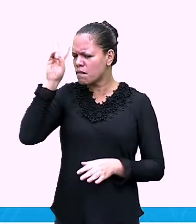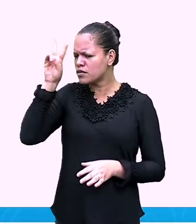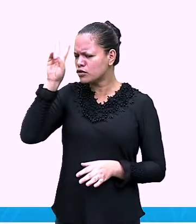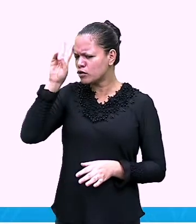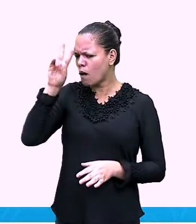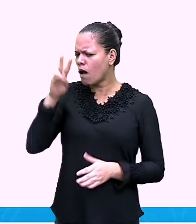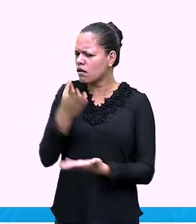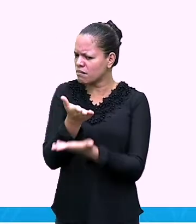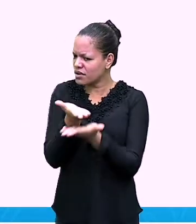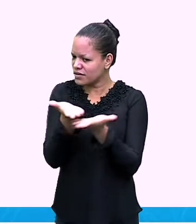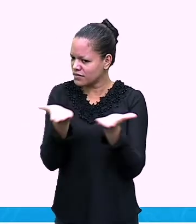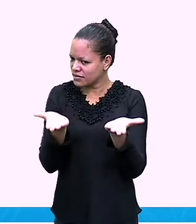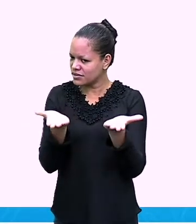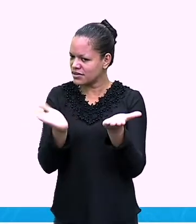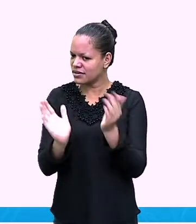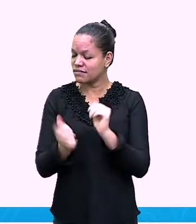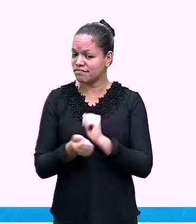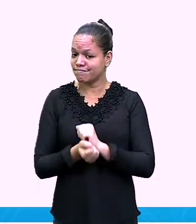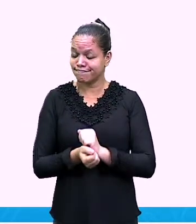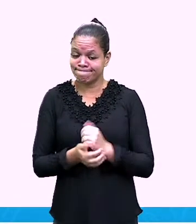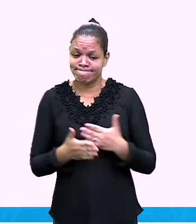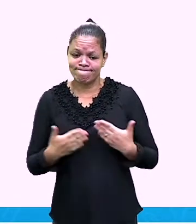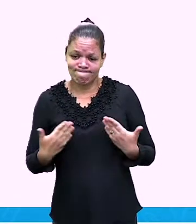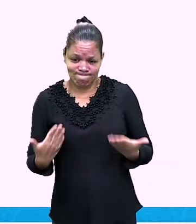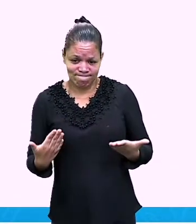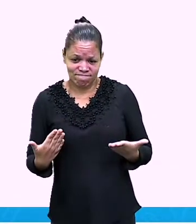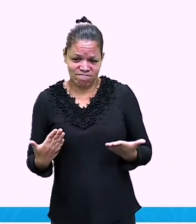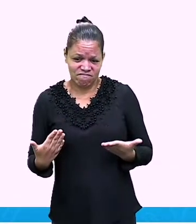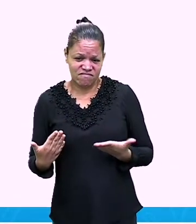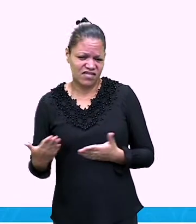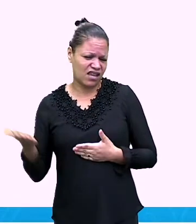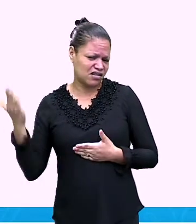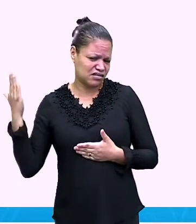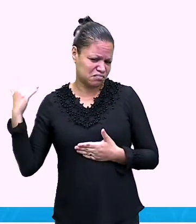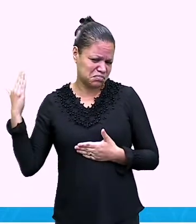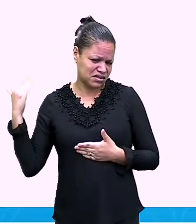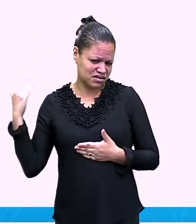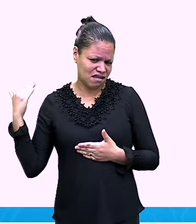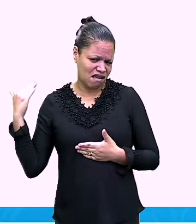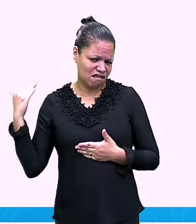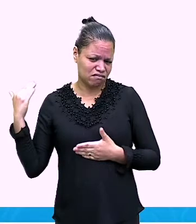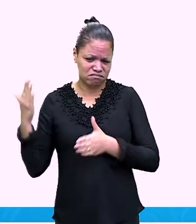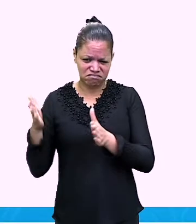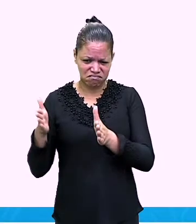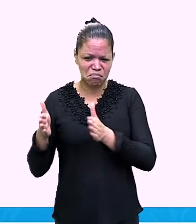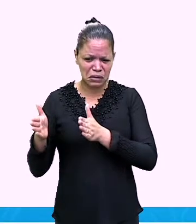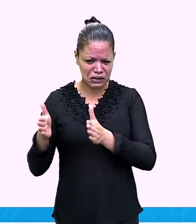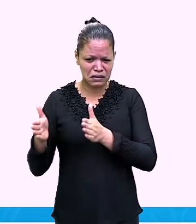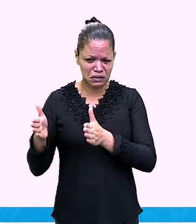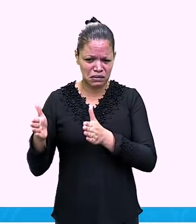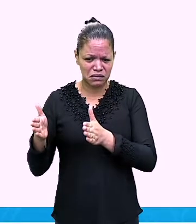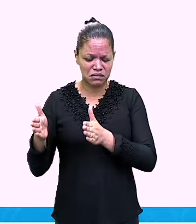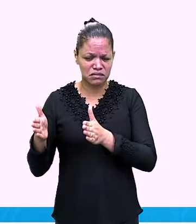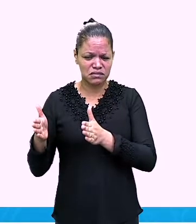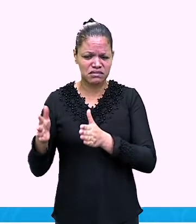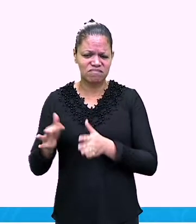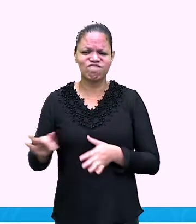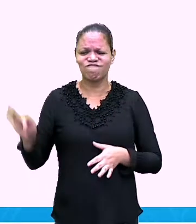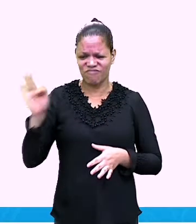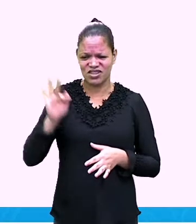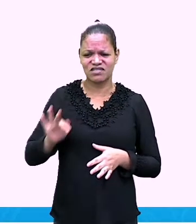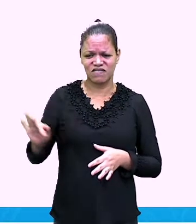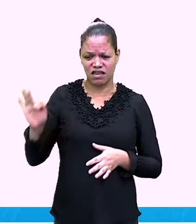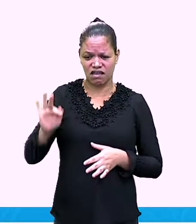você. Pois bem, até o semestre passado, ou melhor, até as férias,